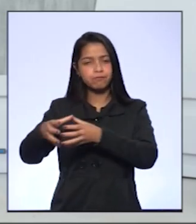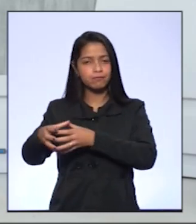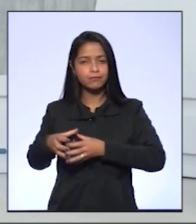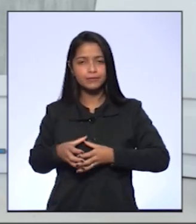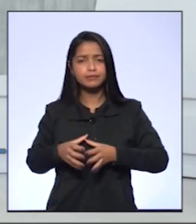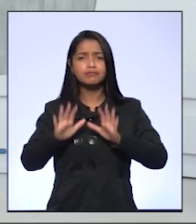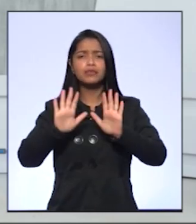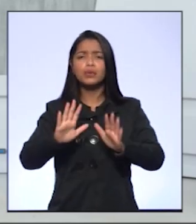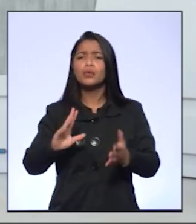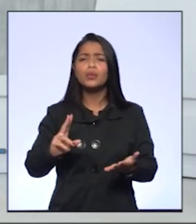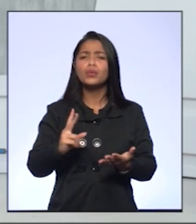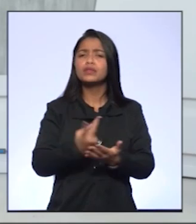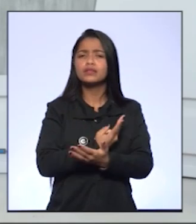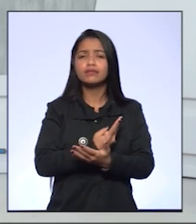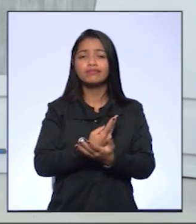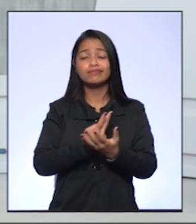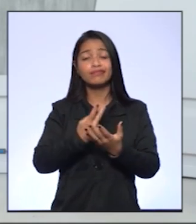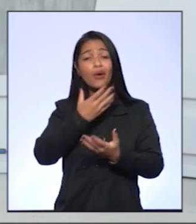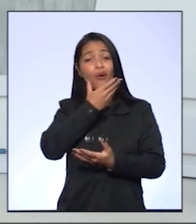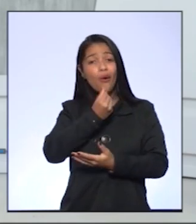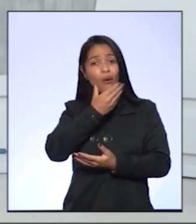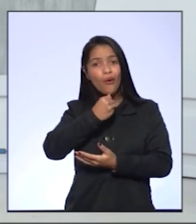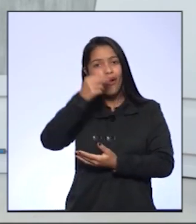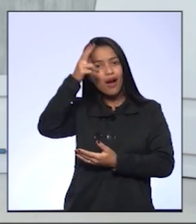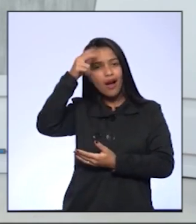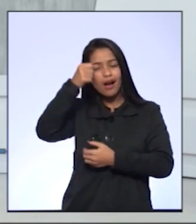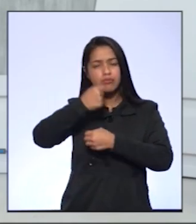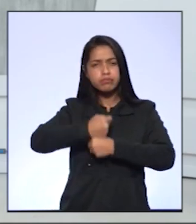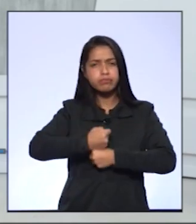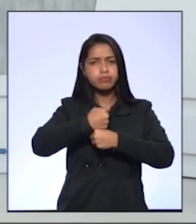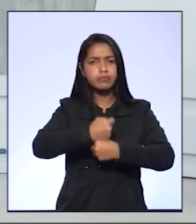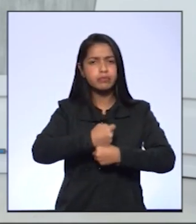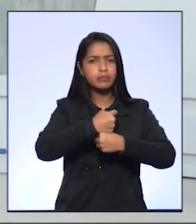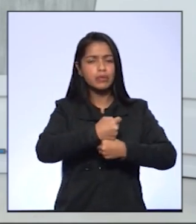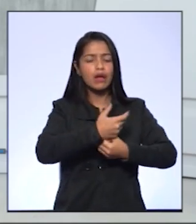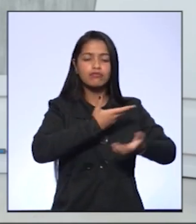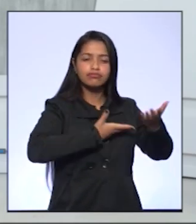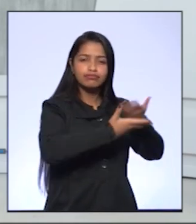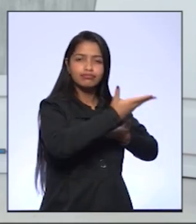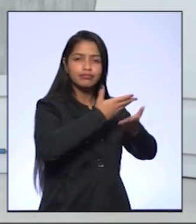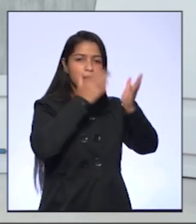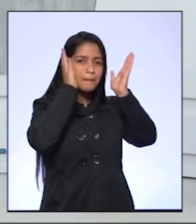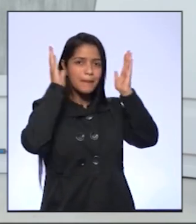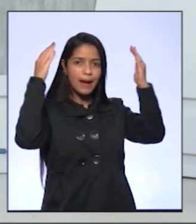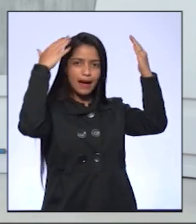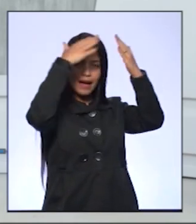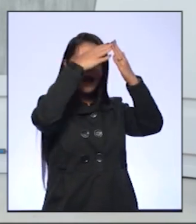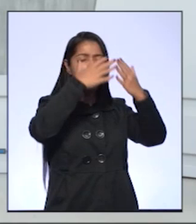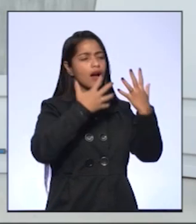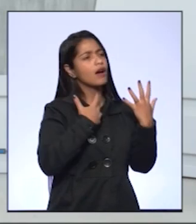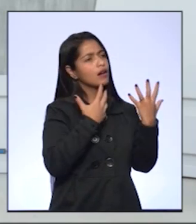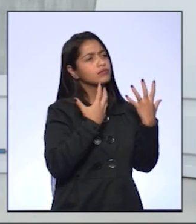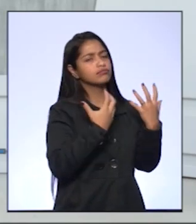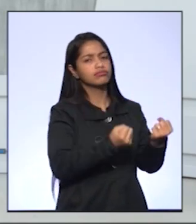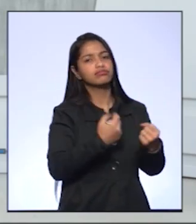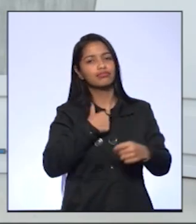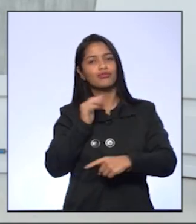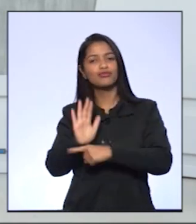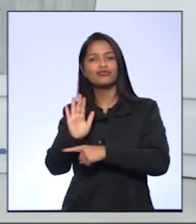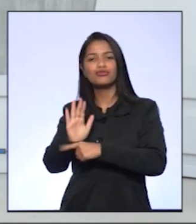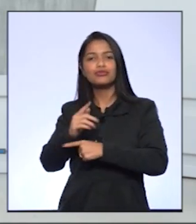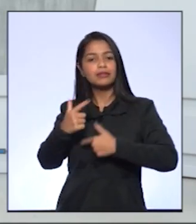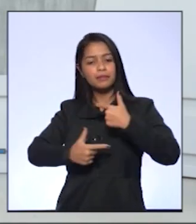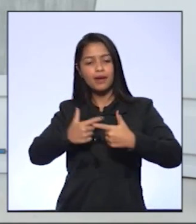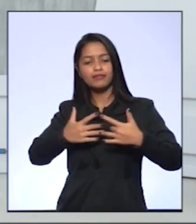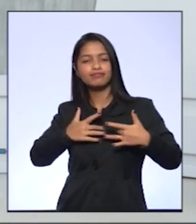aconteceu que muitos cavaleiros cruzados se associaram direto ao Papa e fizeram obras de caridade para ajudar os peregrinos.